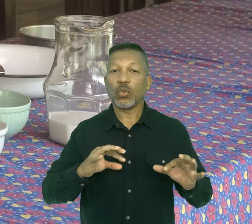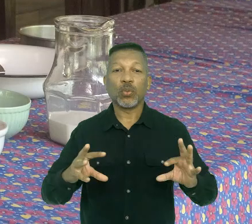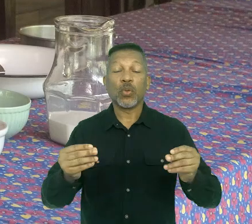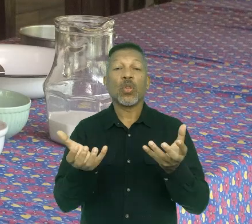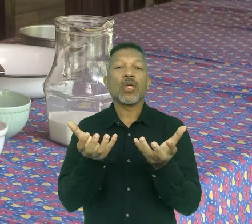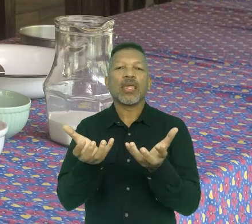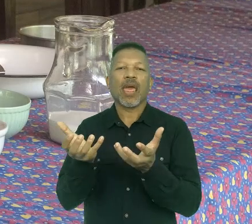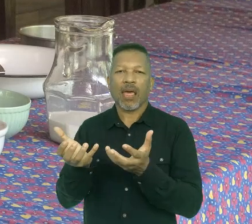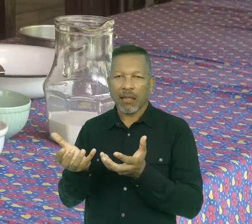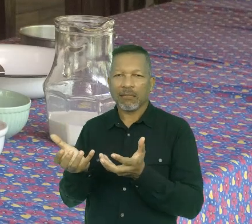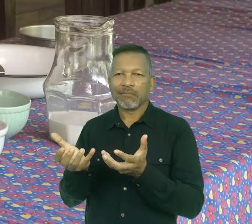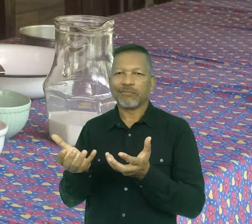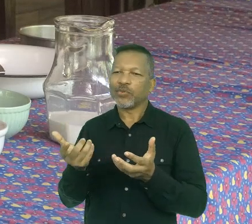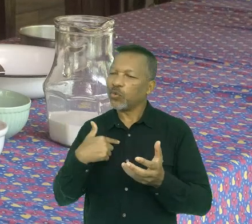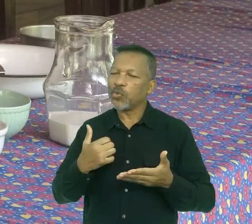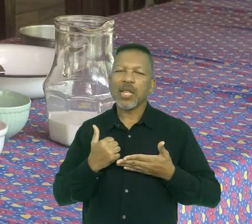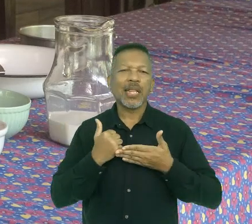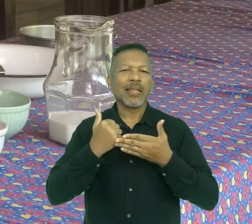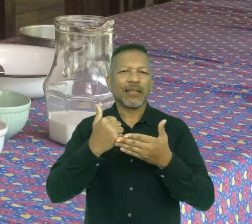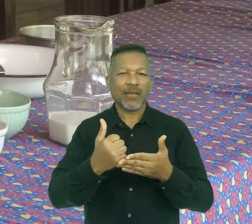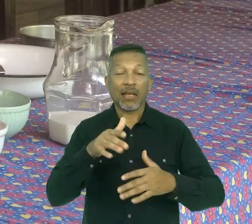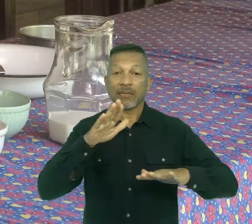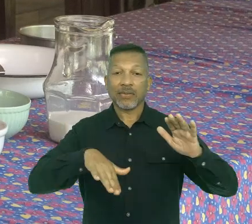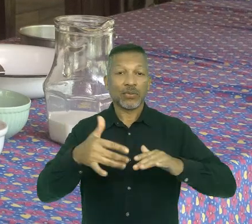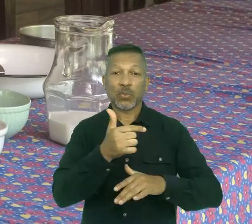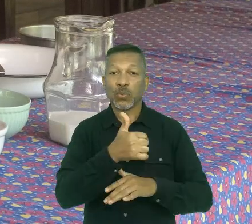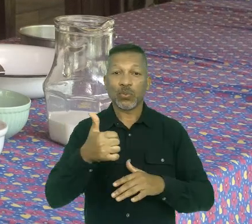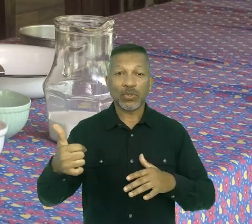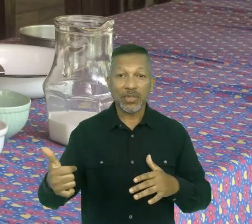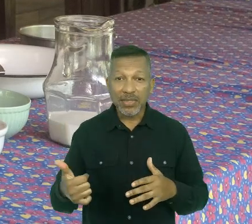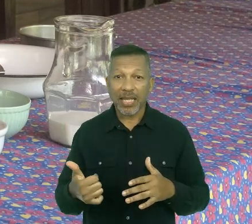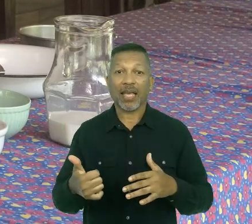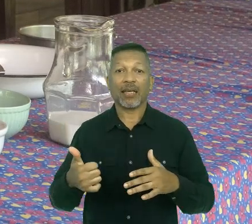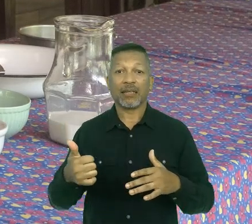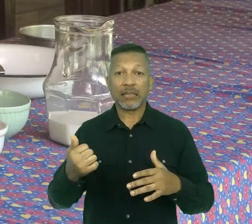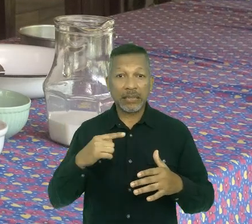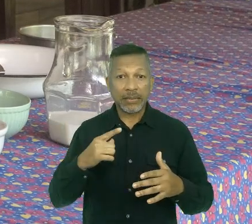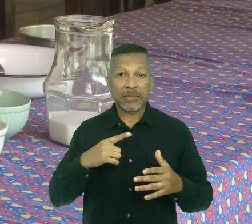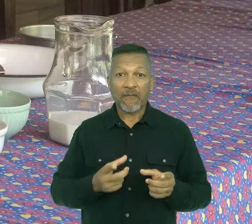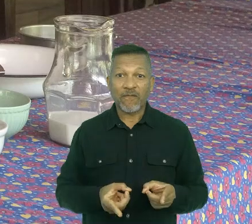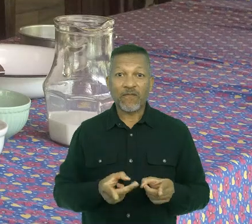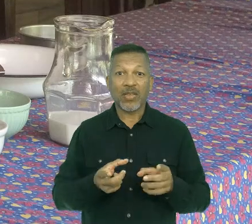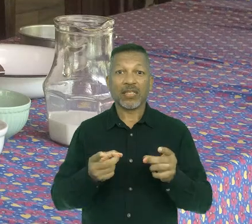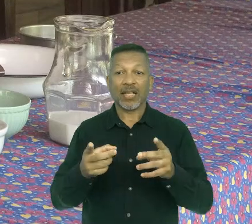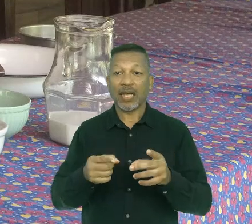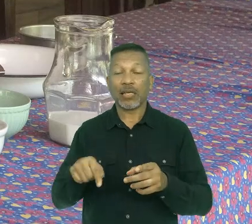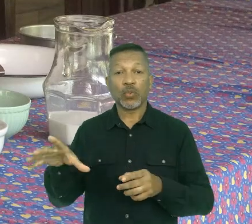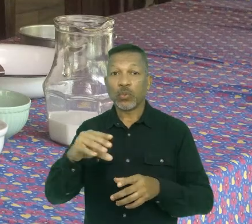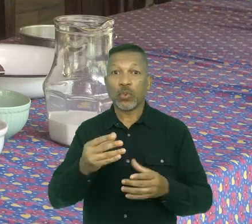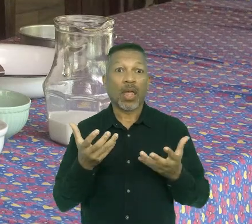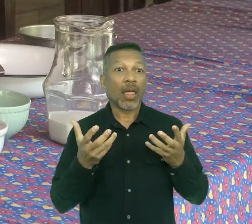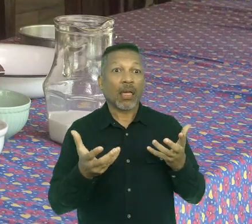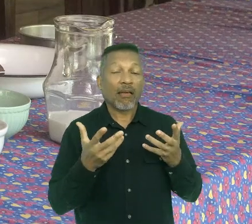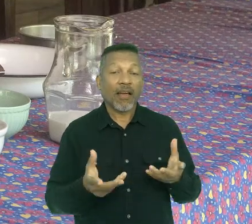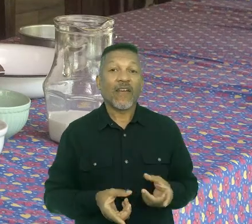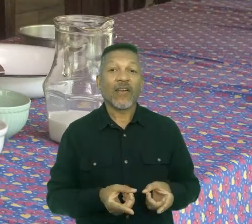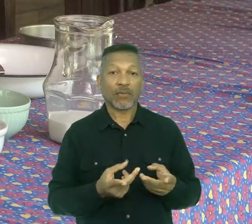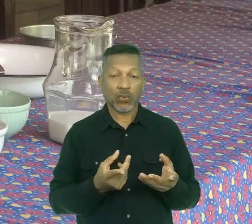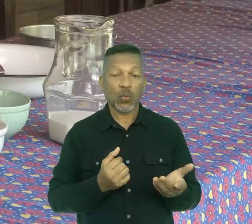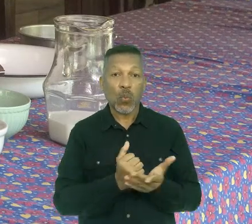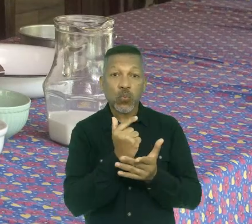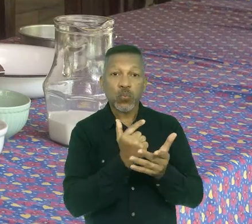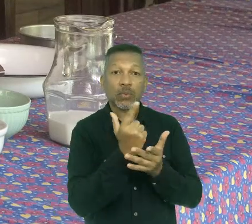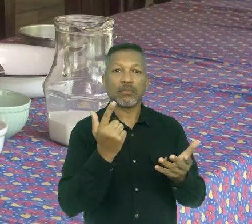levar. Todo mundo quer levar, às vezes não tem assim a disposição à venda e o pessoal quer levar, sabe?